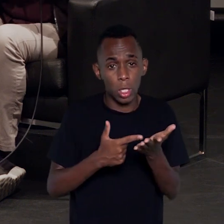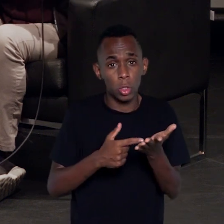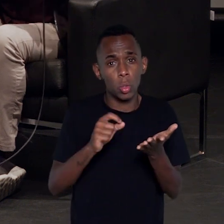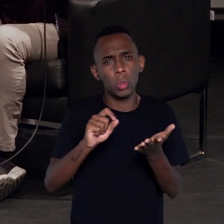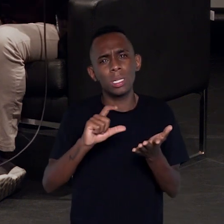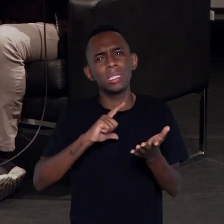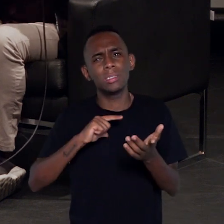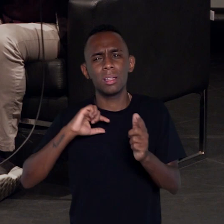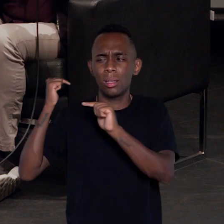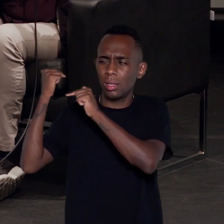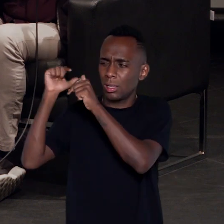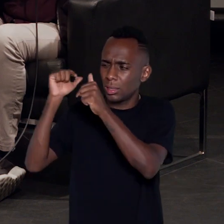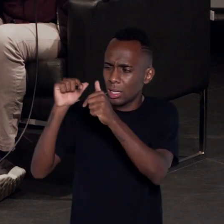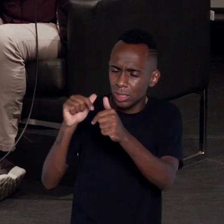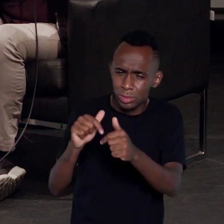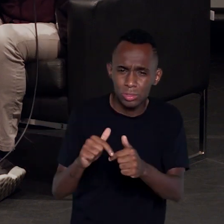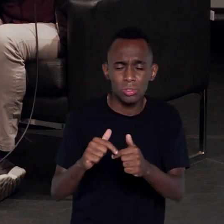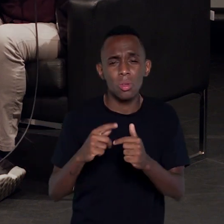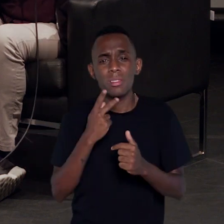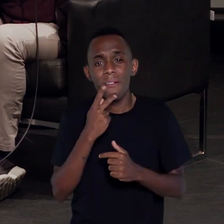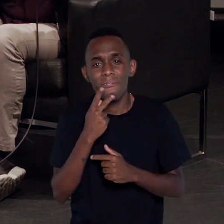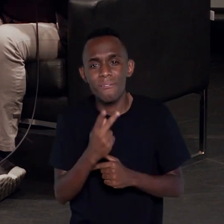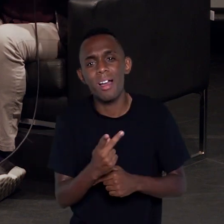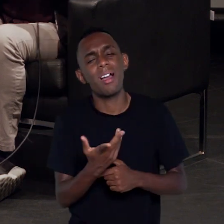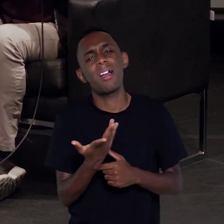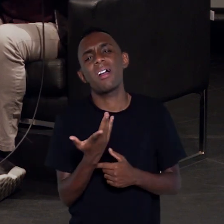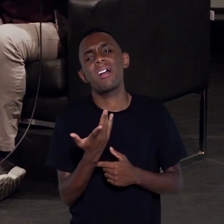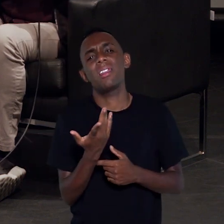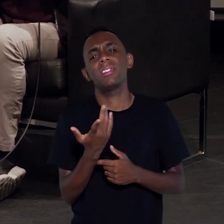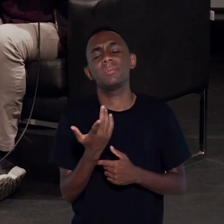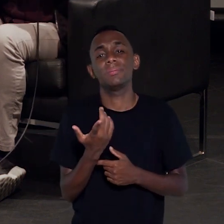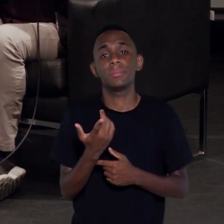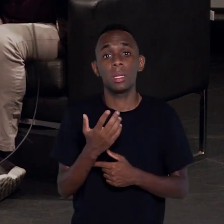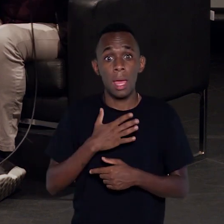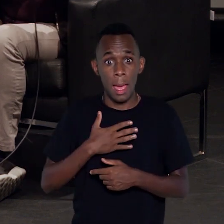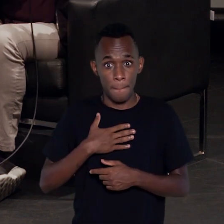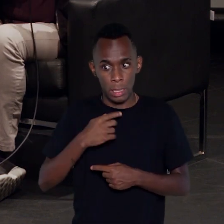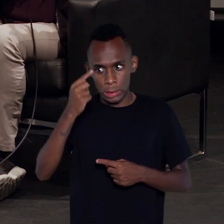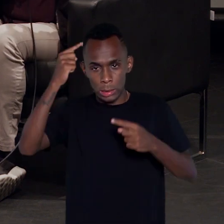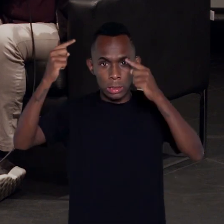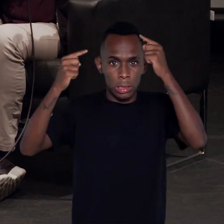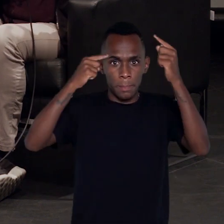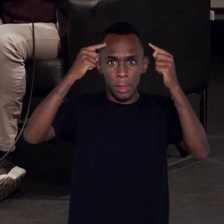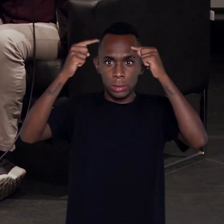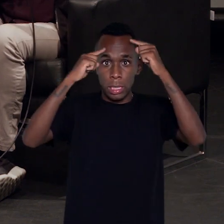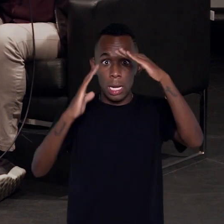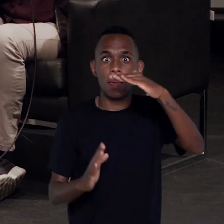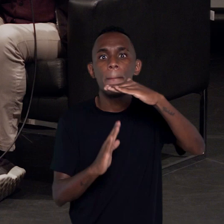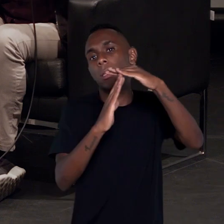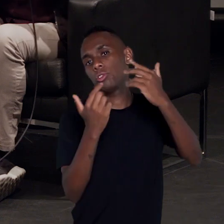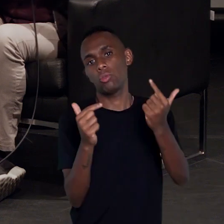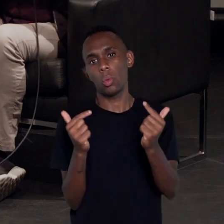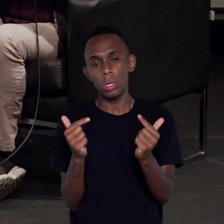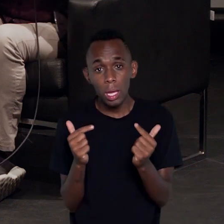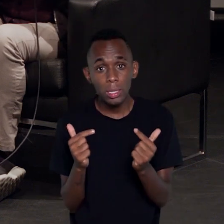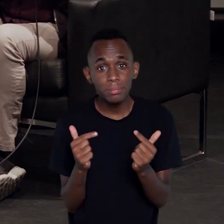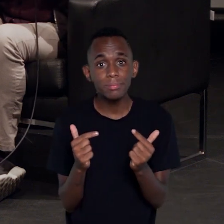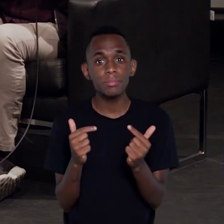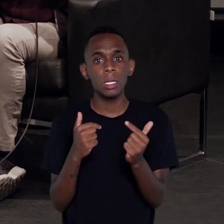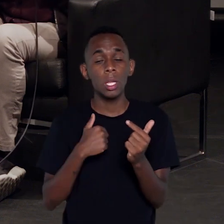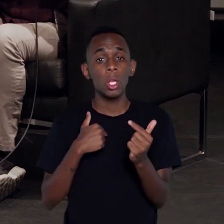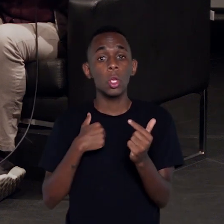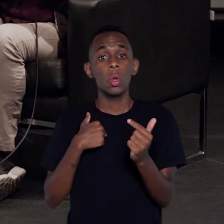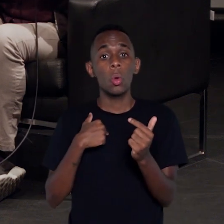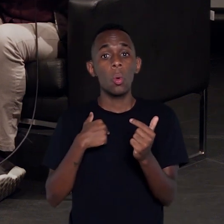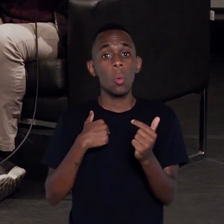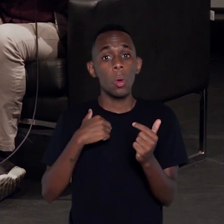literatura, que envolve as tradições orais, envolve muita coisa. Eu, por exemplo, com a minha imaginação, que não tem limite muitas vezes, eu chego a